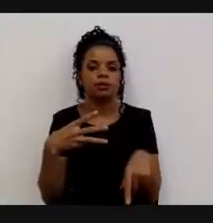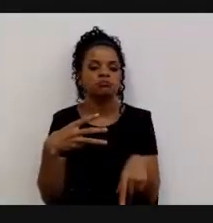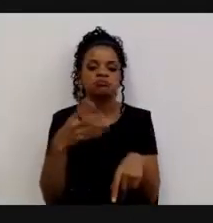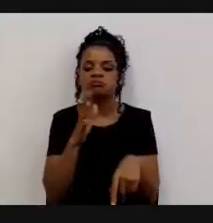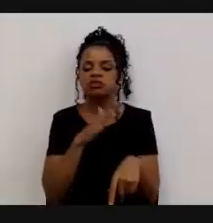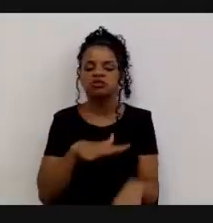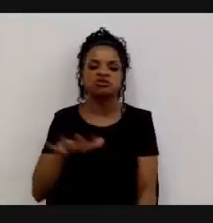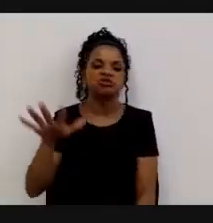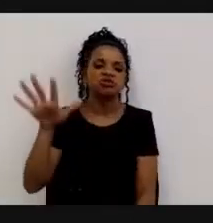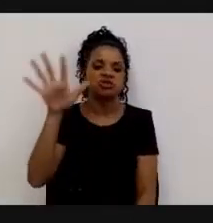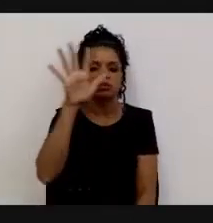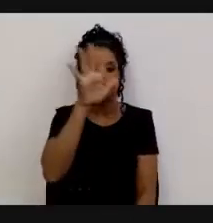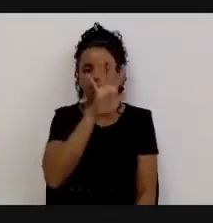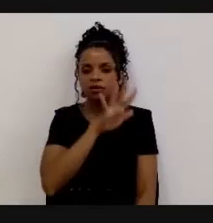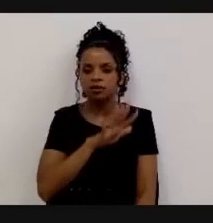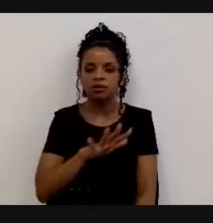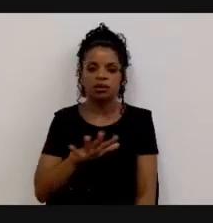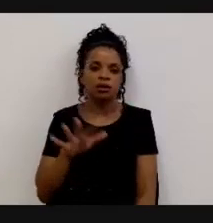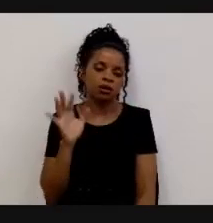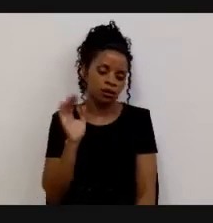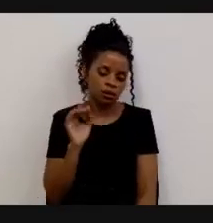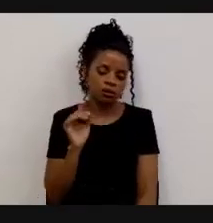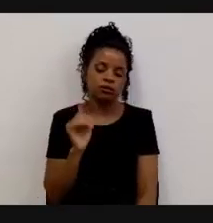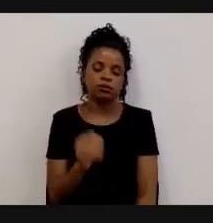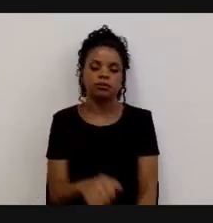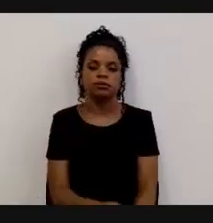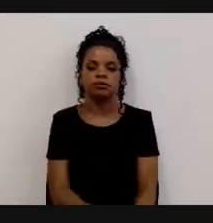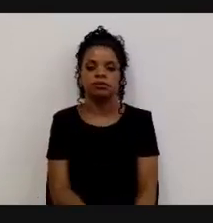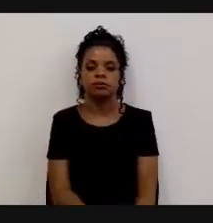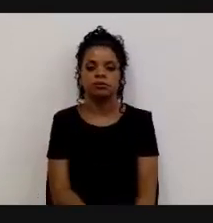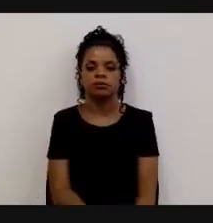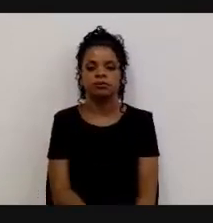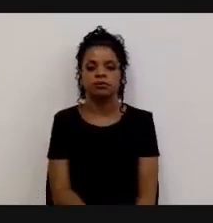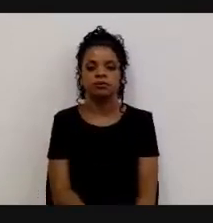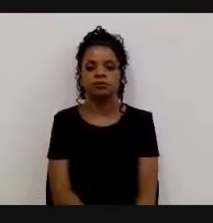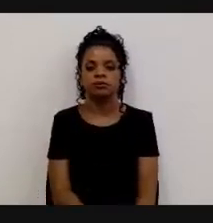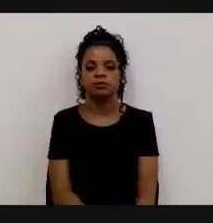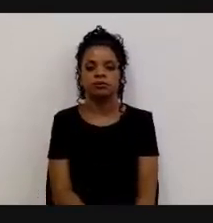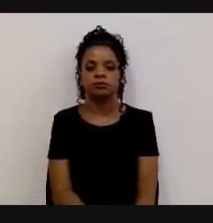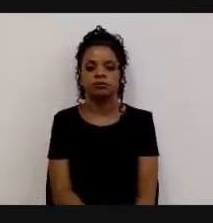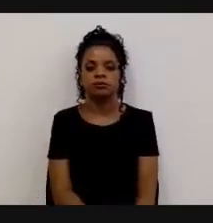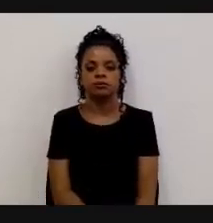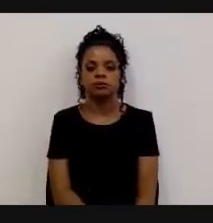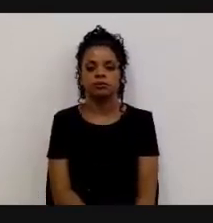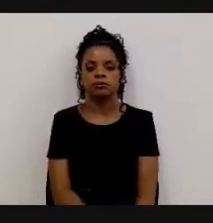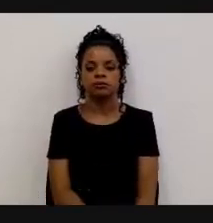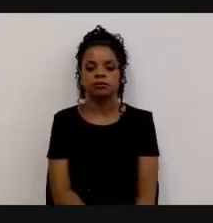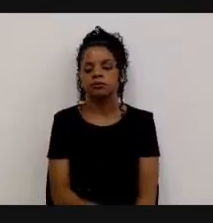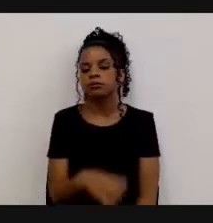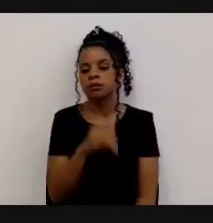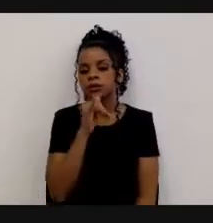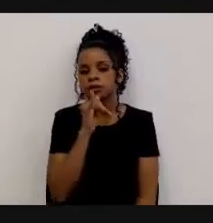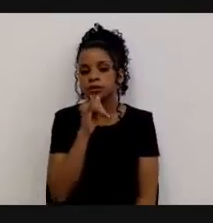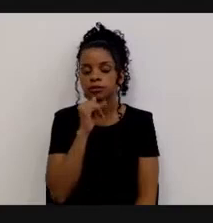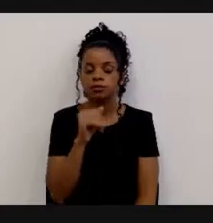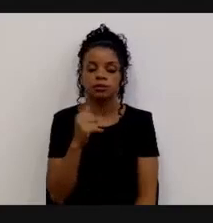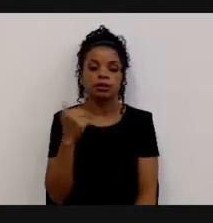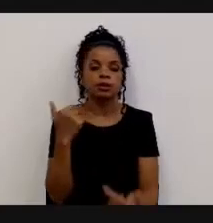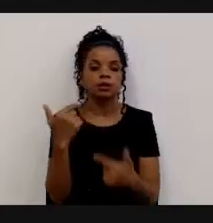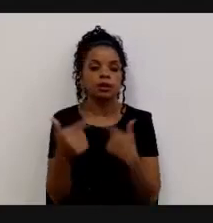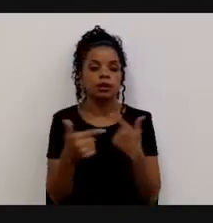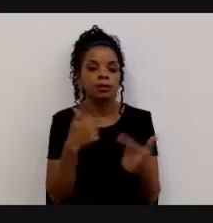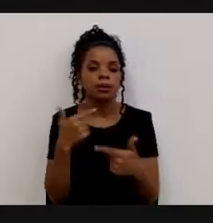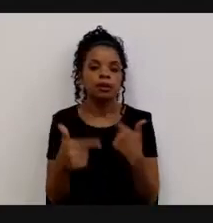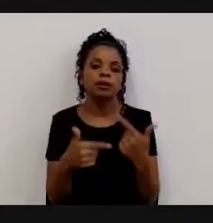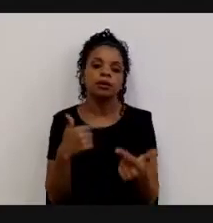geral, que não ingressam nessas partes nem soft. Quais? Emprego e trabalho,